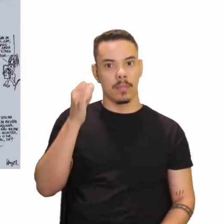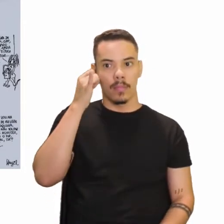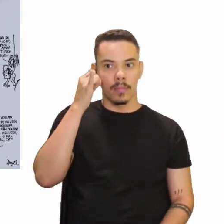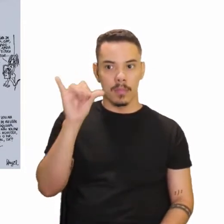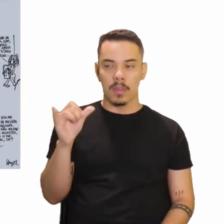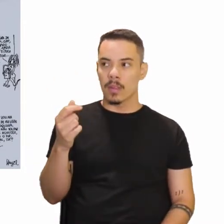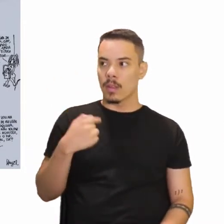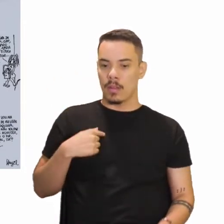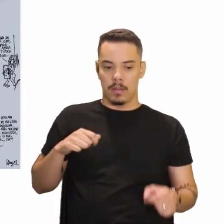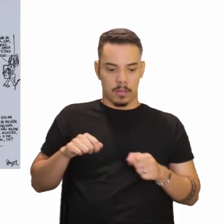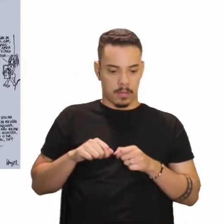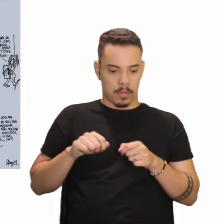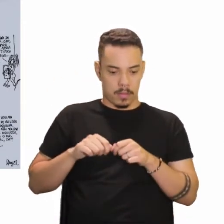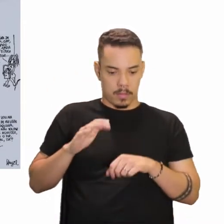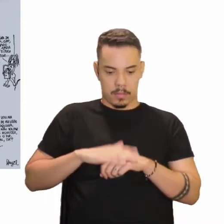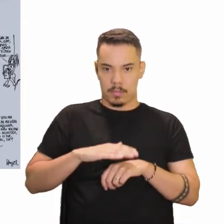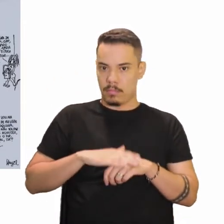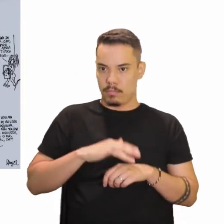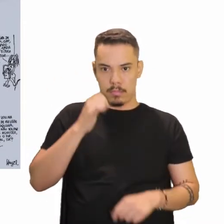faço